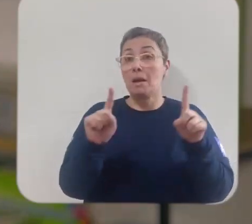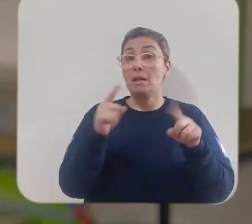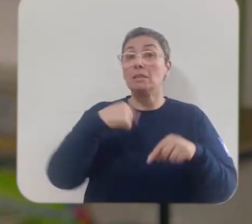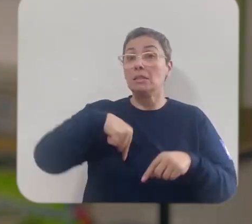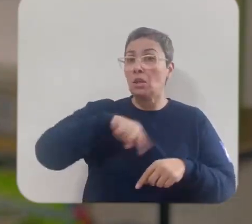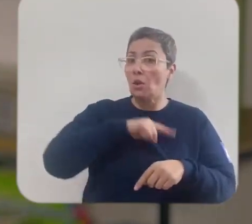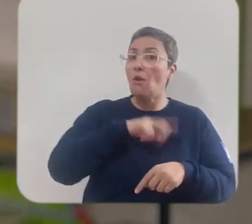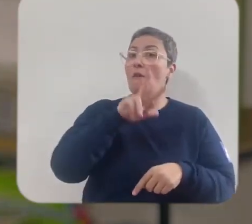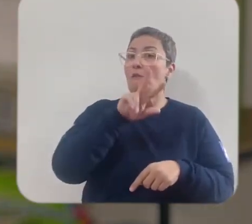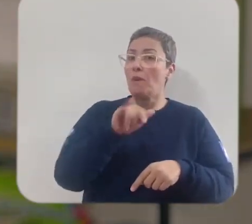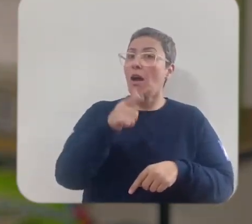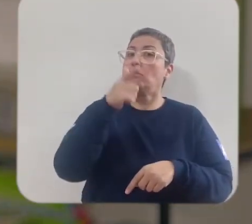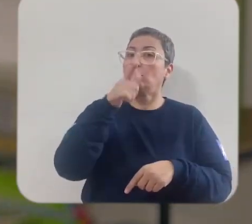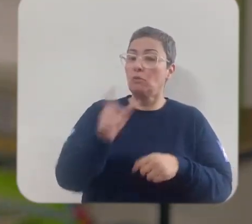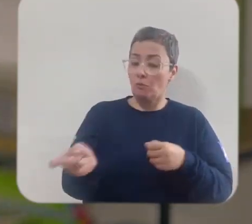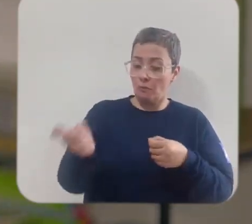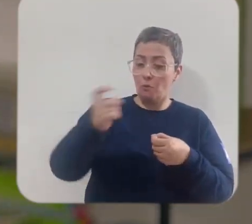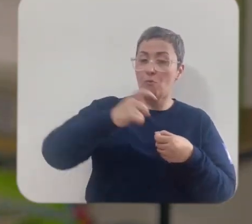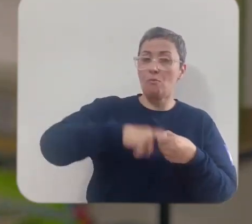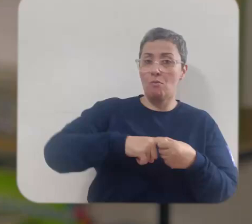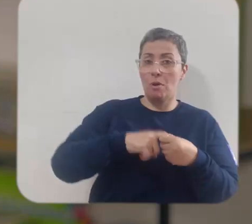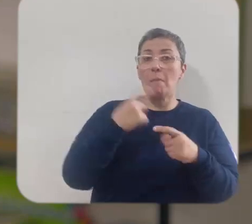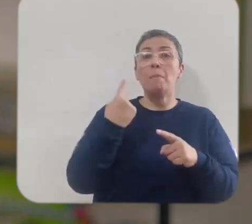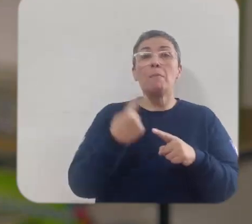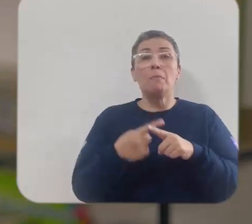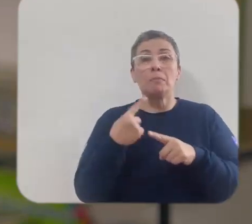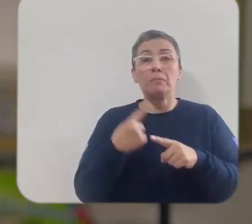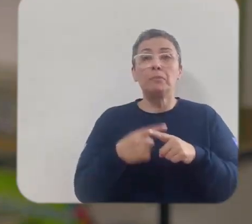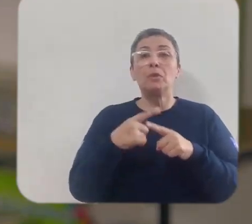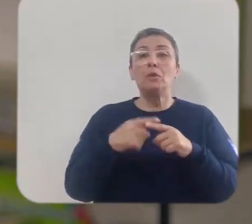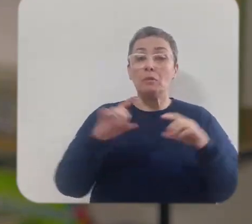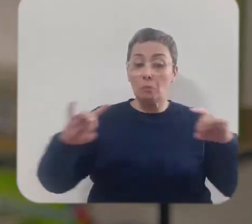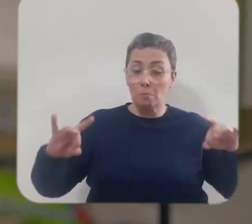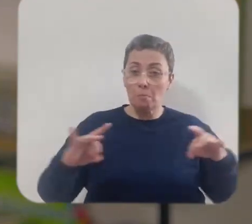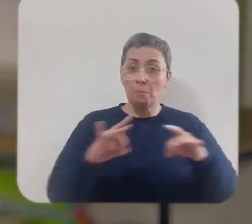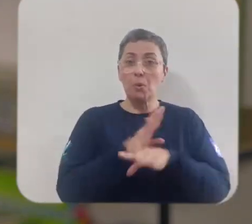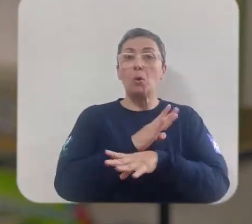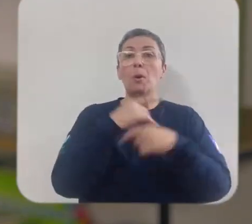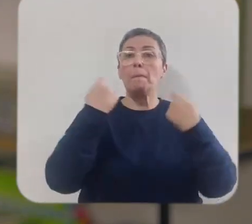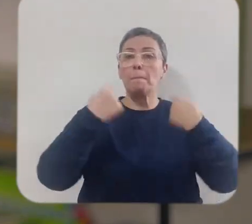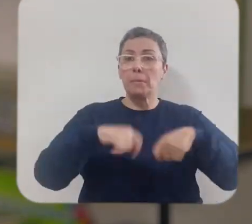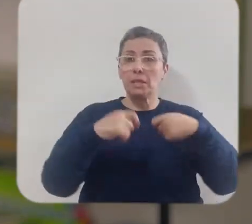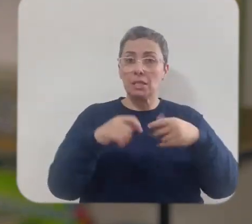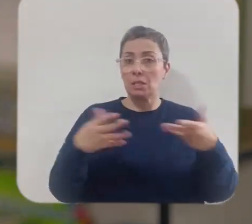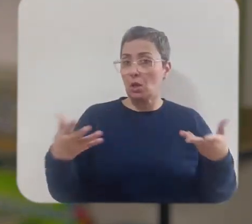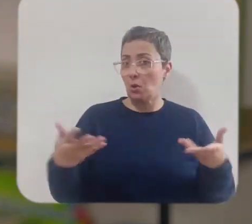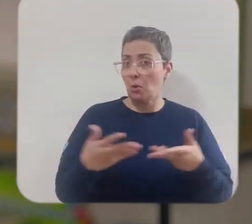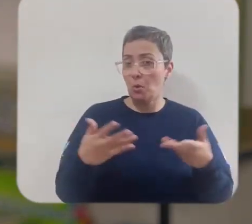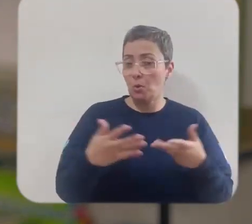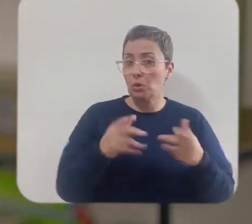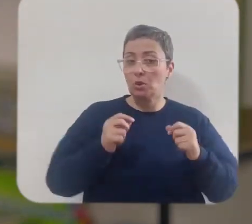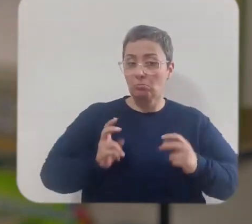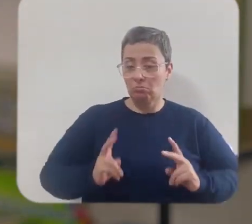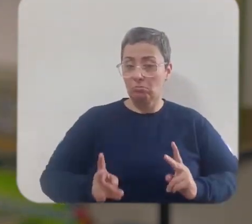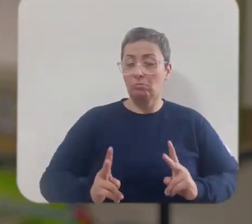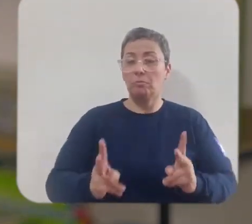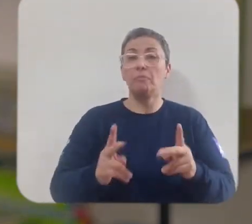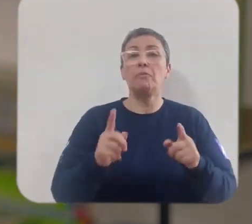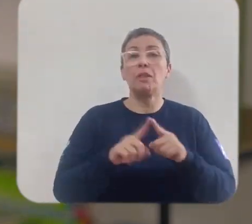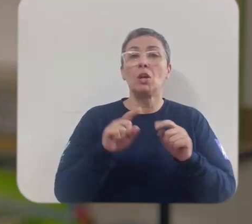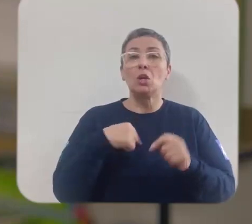nós vamos retomar. Porque nós vamos cumprir aquilo que deve ser realizável e com